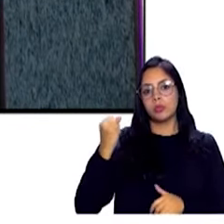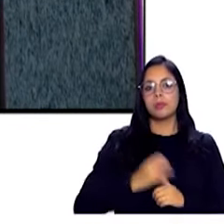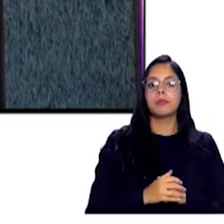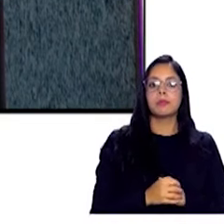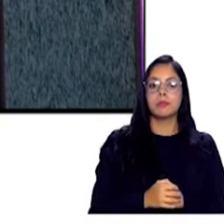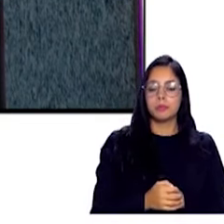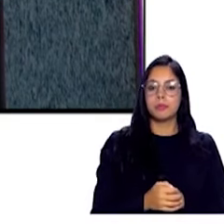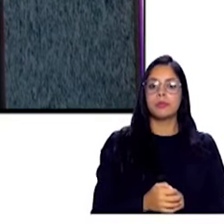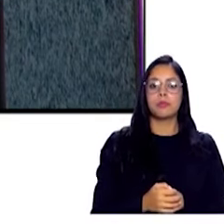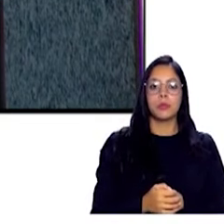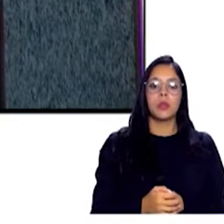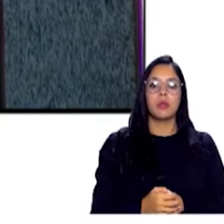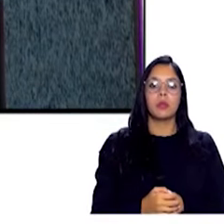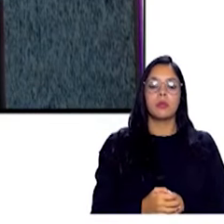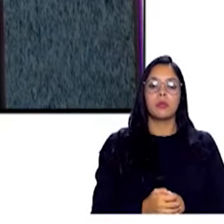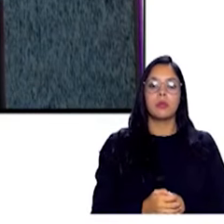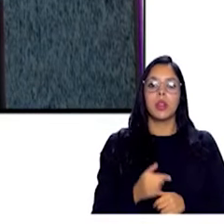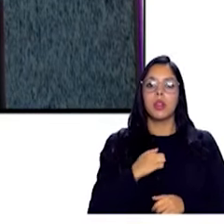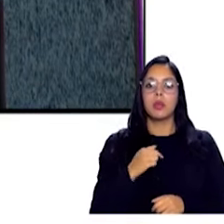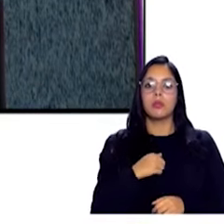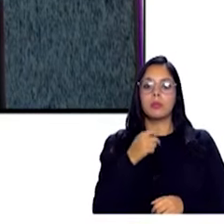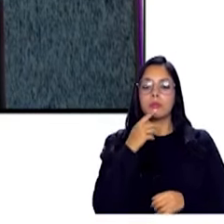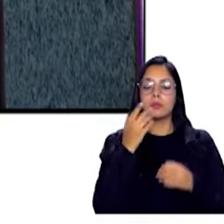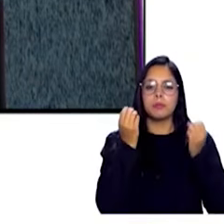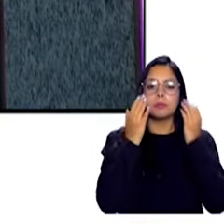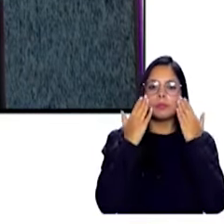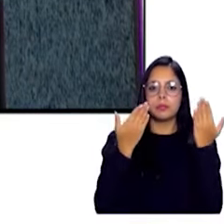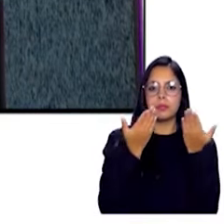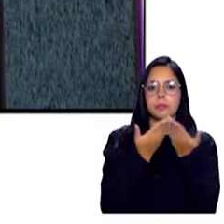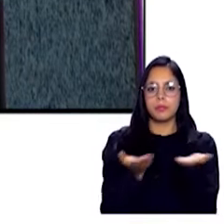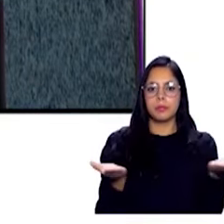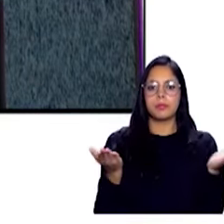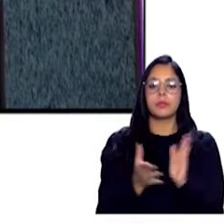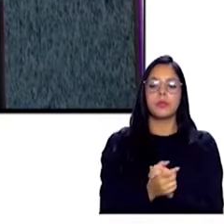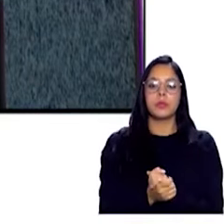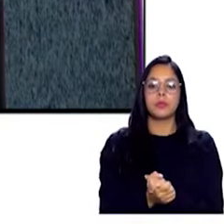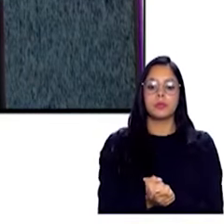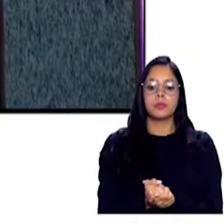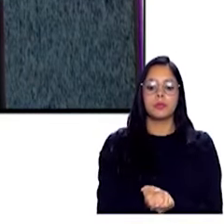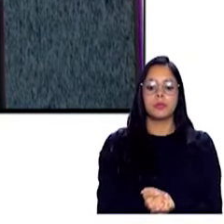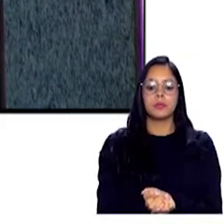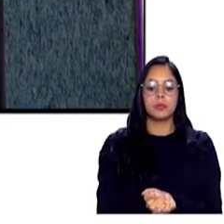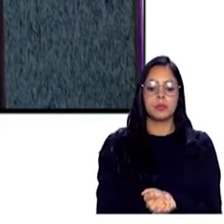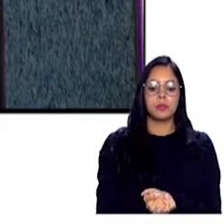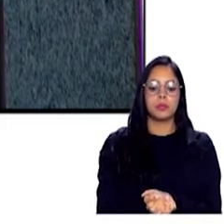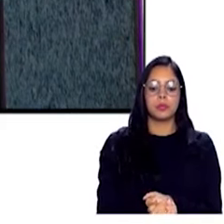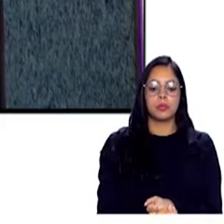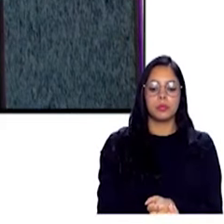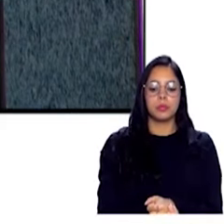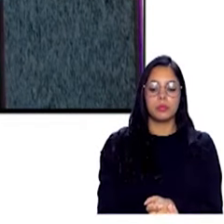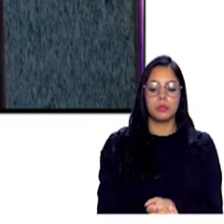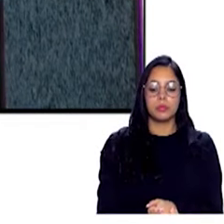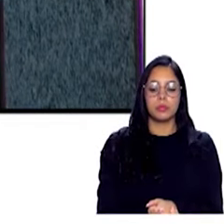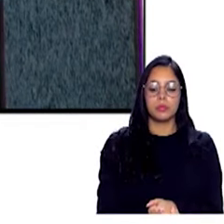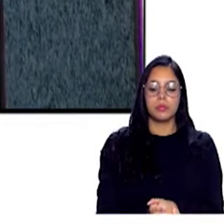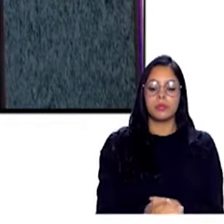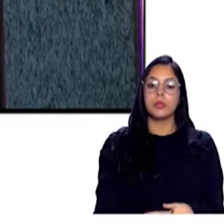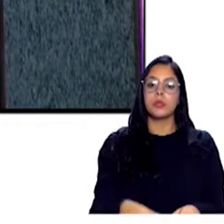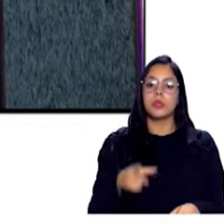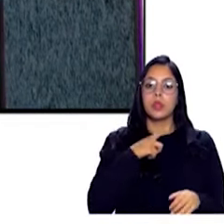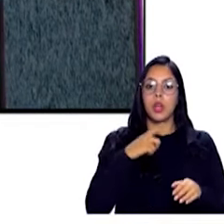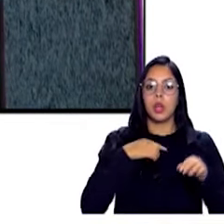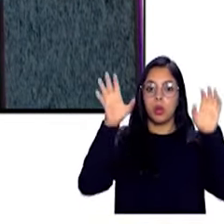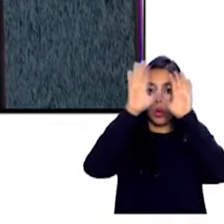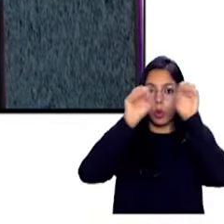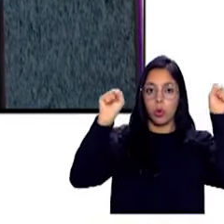1988 eu vou demonstrar a vocês que quando se estabelecem duas